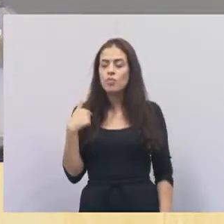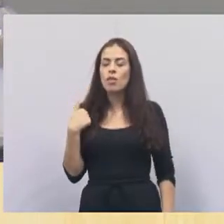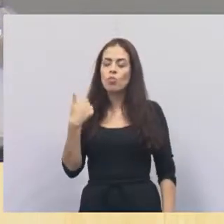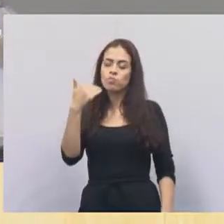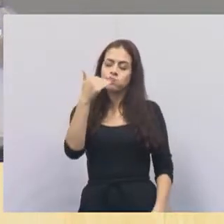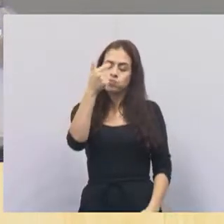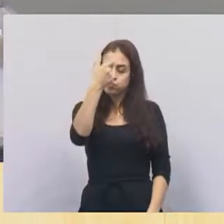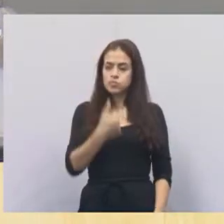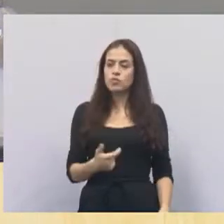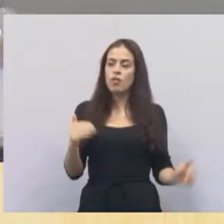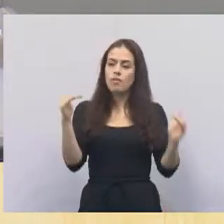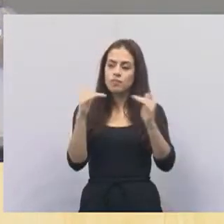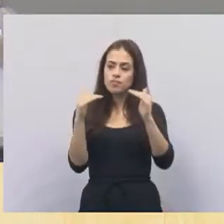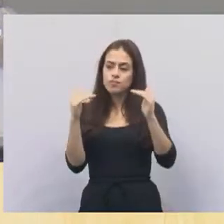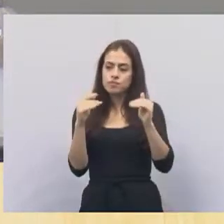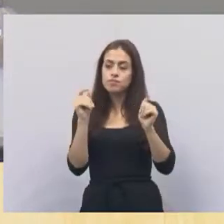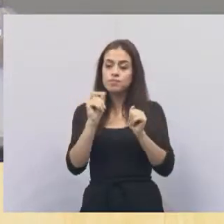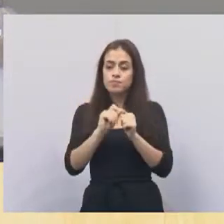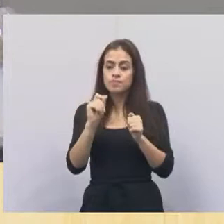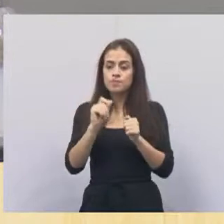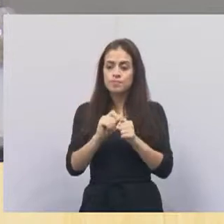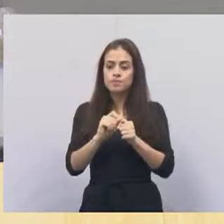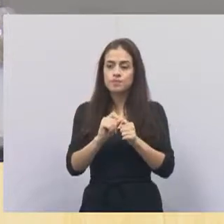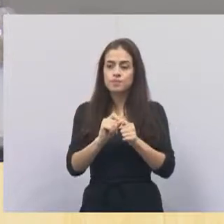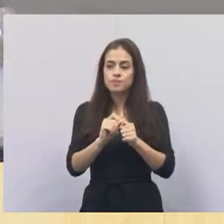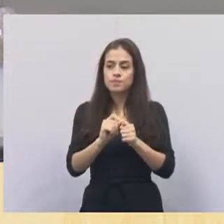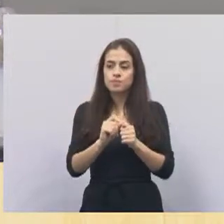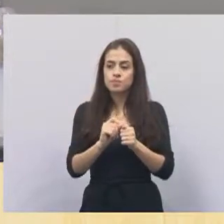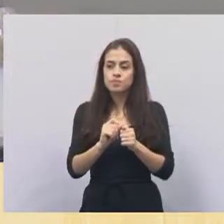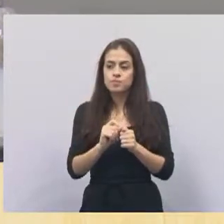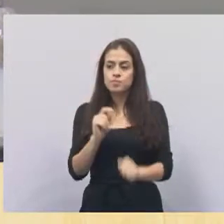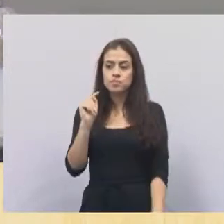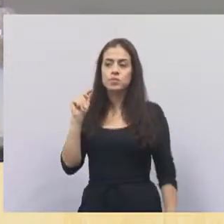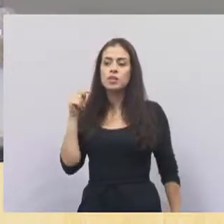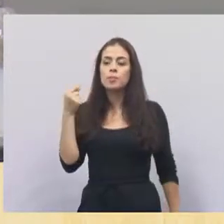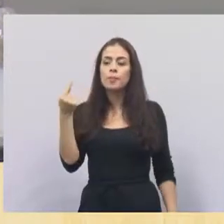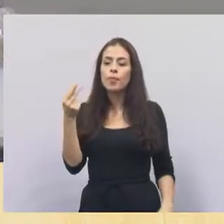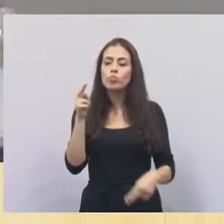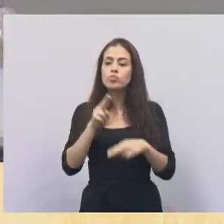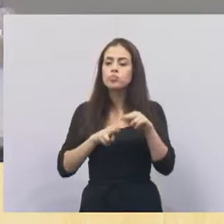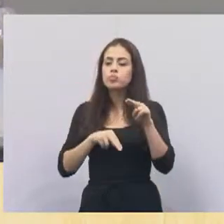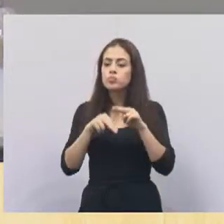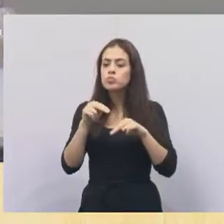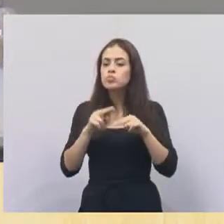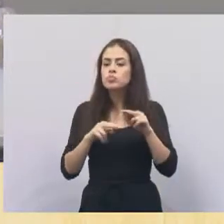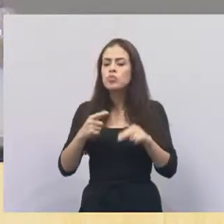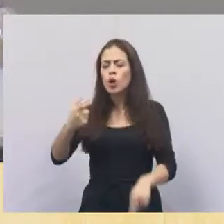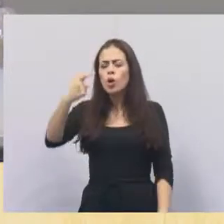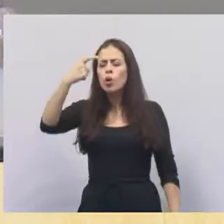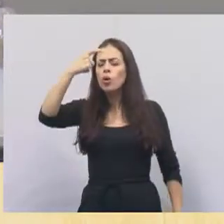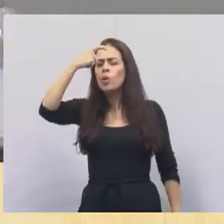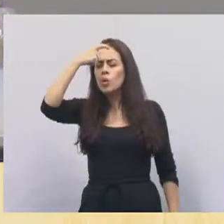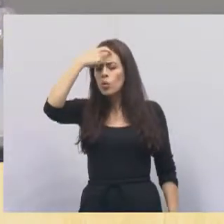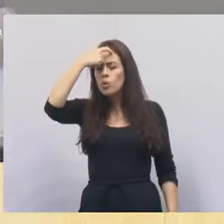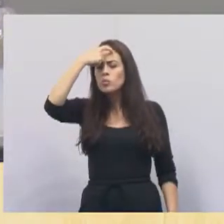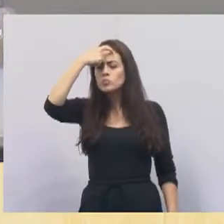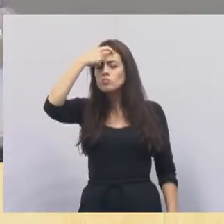sou a favor até que se faça vereadora e depois do mês de junho aí também uma conscientização